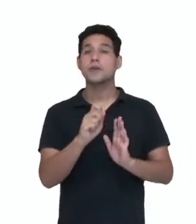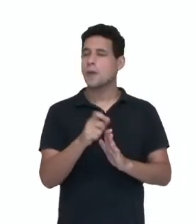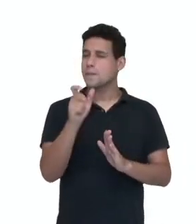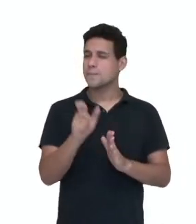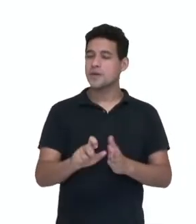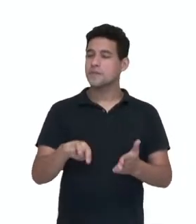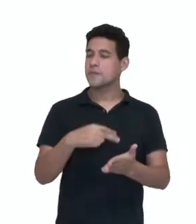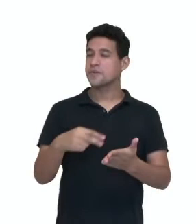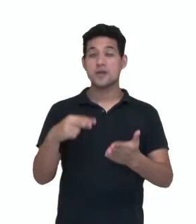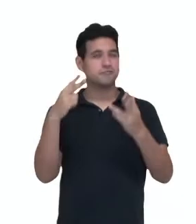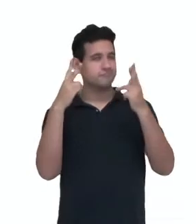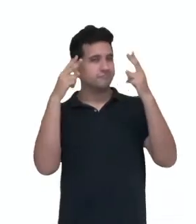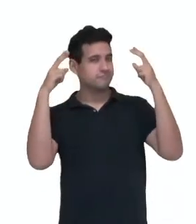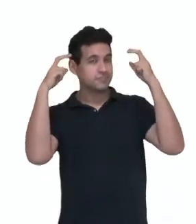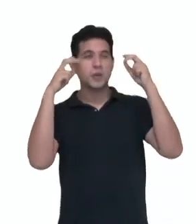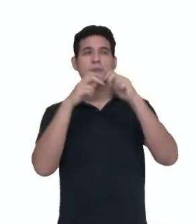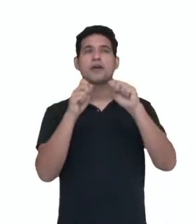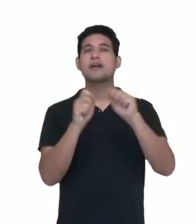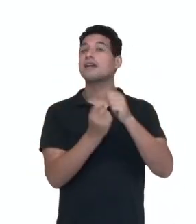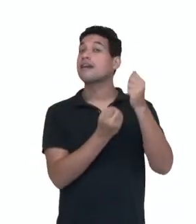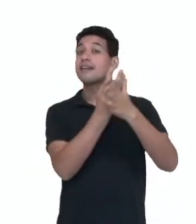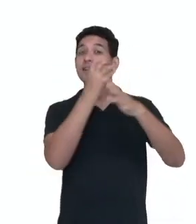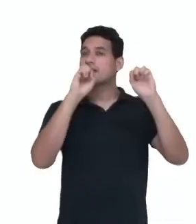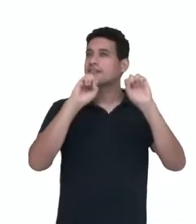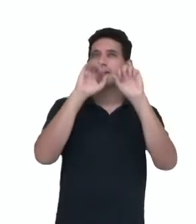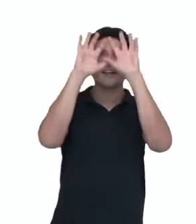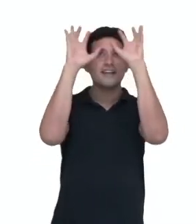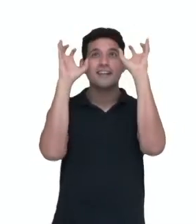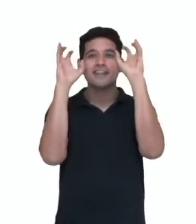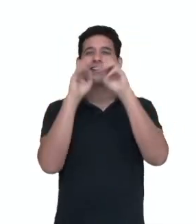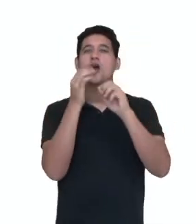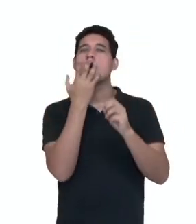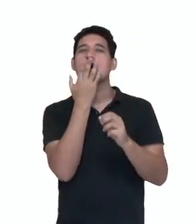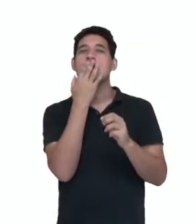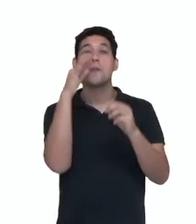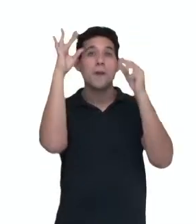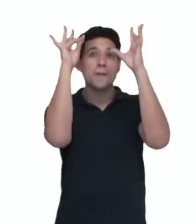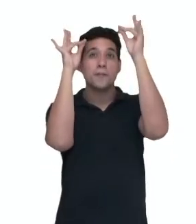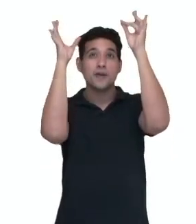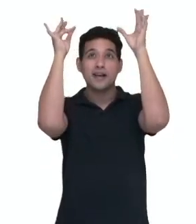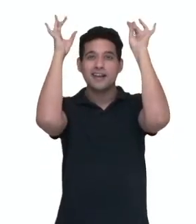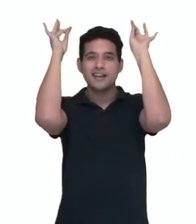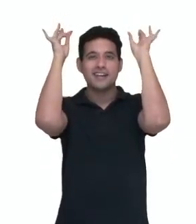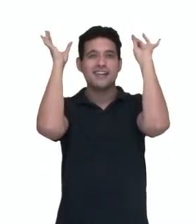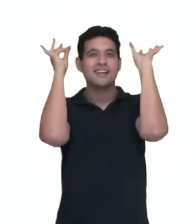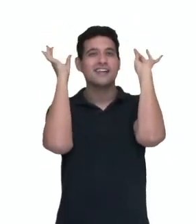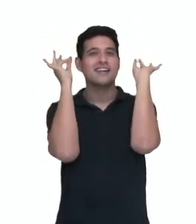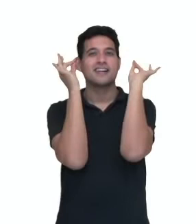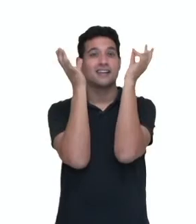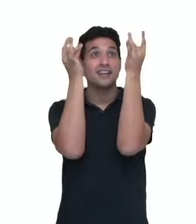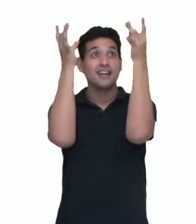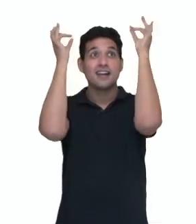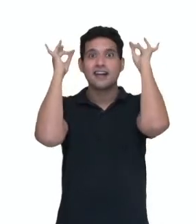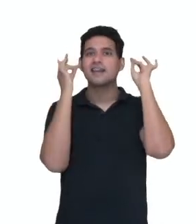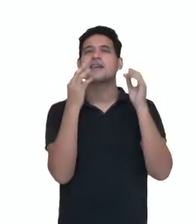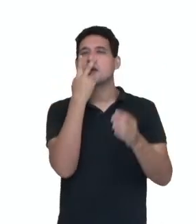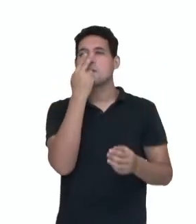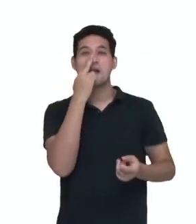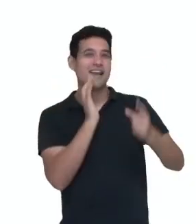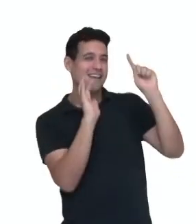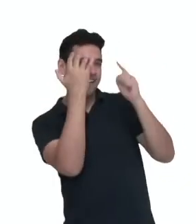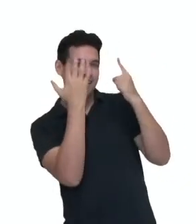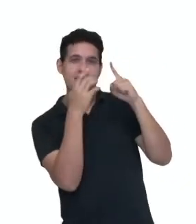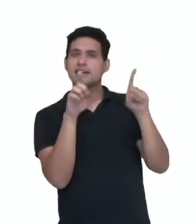perfecto cabello es capaz de crear. Son colores amarrados a tu hermoso pelo que recuerda carnavales